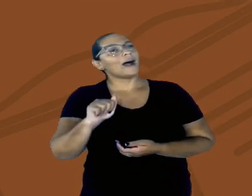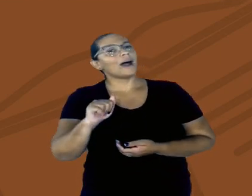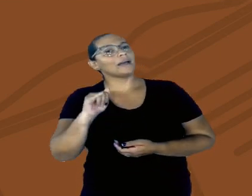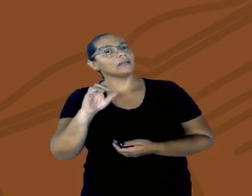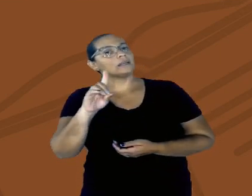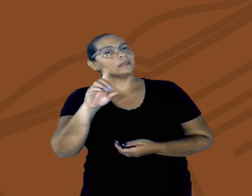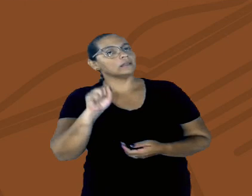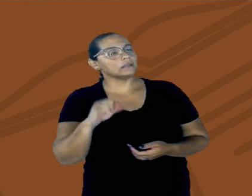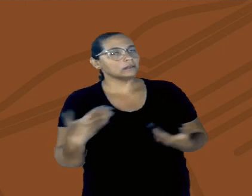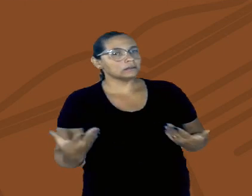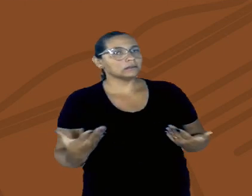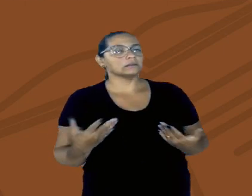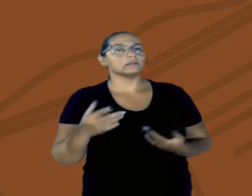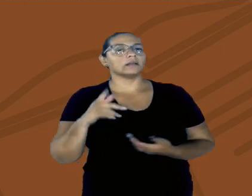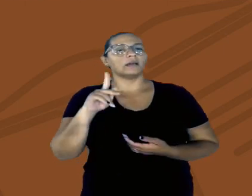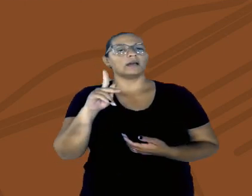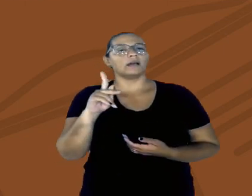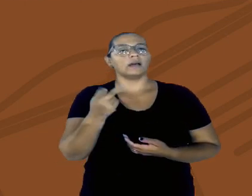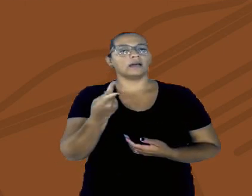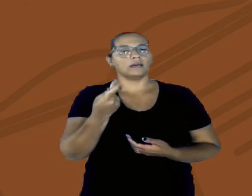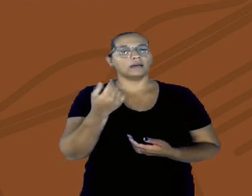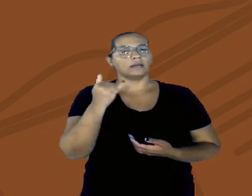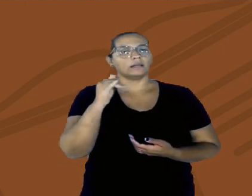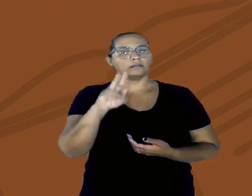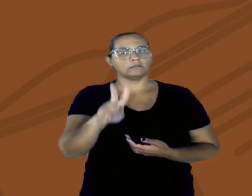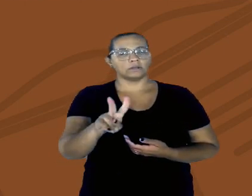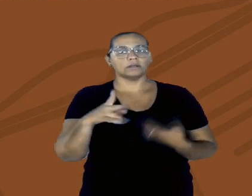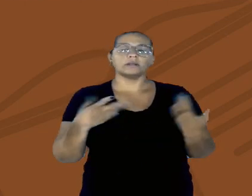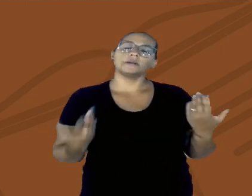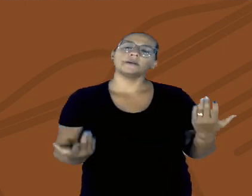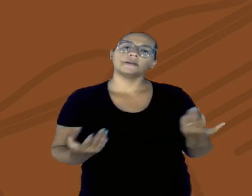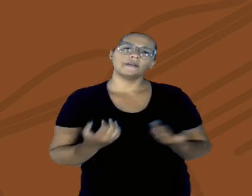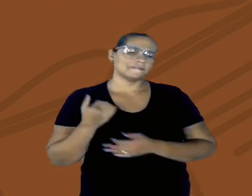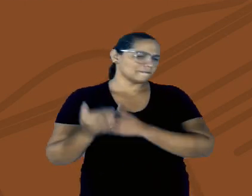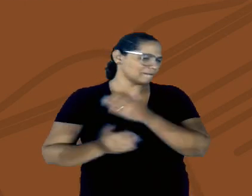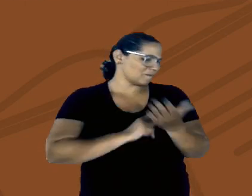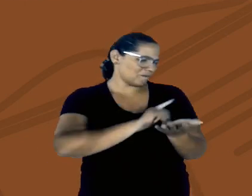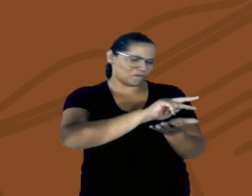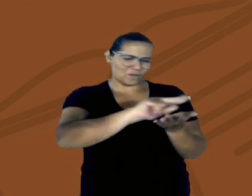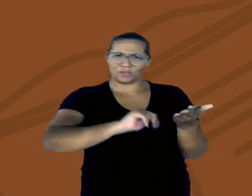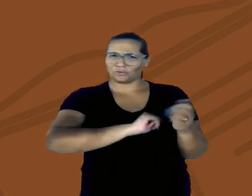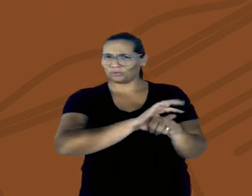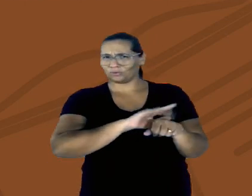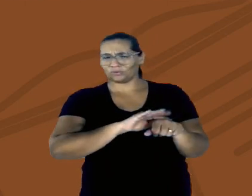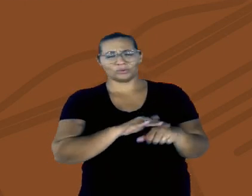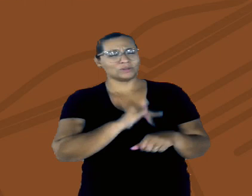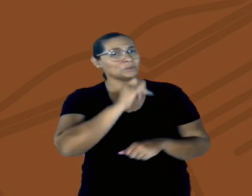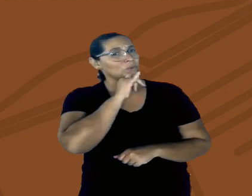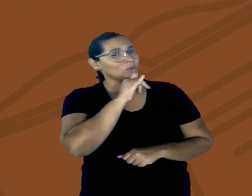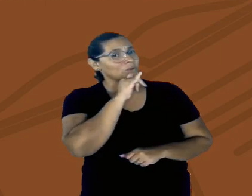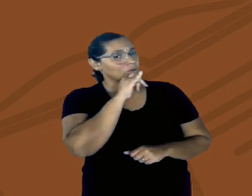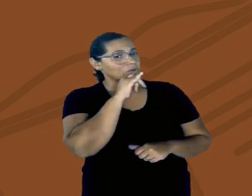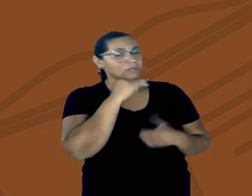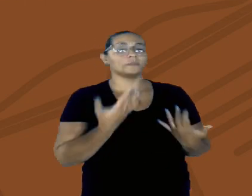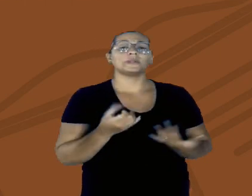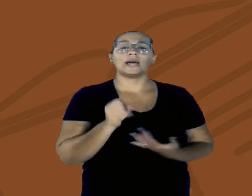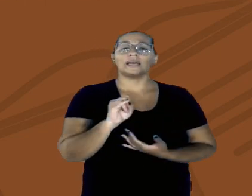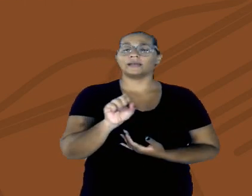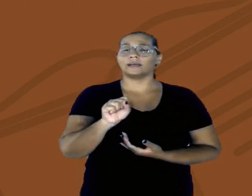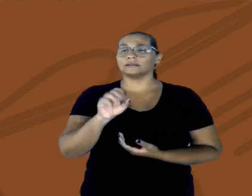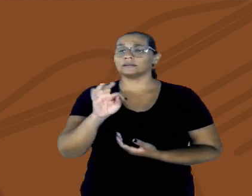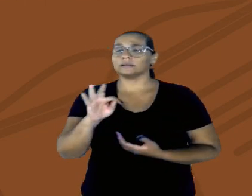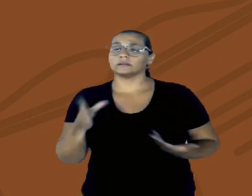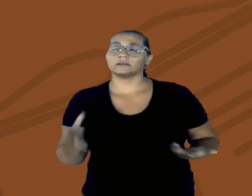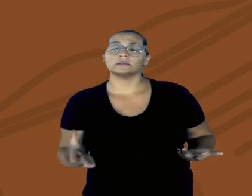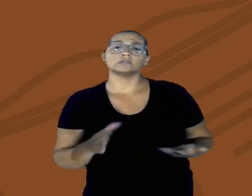pelo vírus HIV, dentre outras. Então, são exemplos dessas ISTs. Lembrando